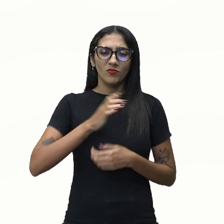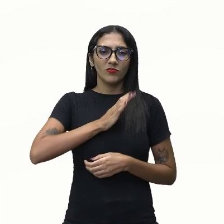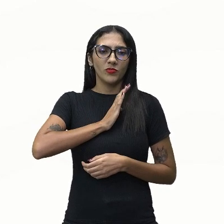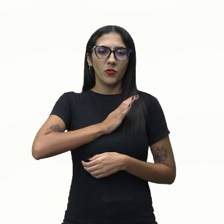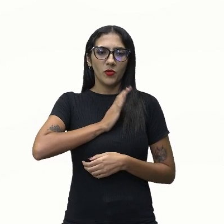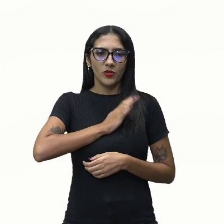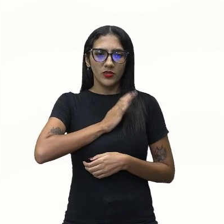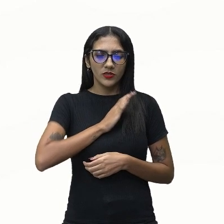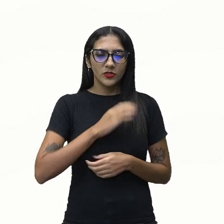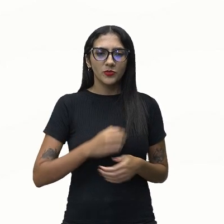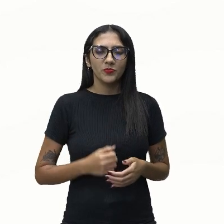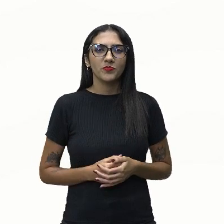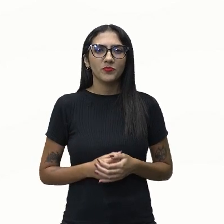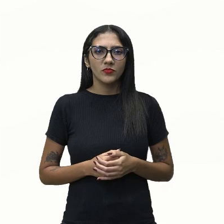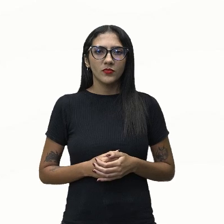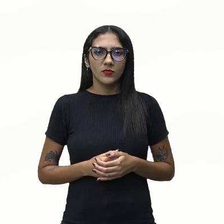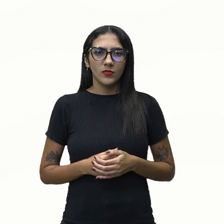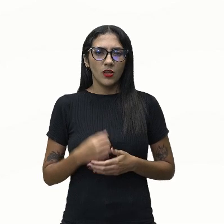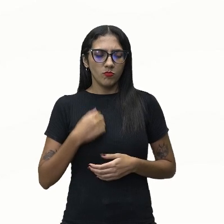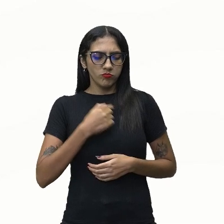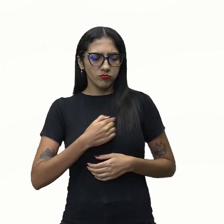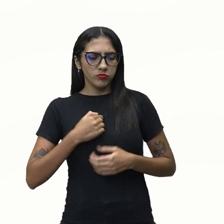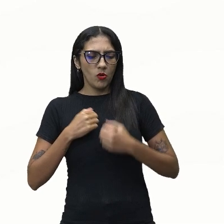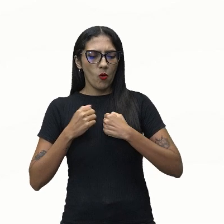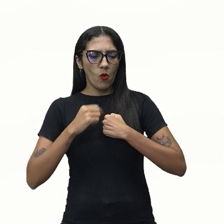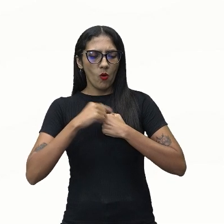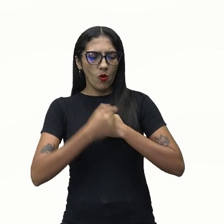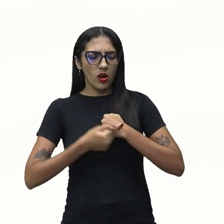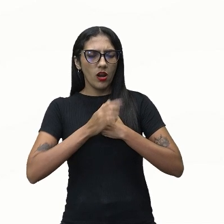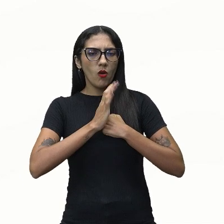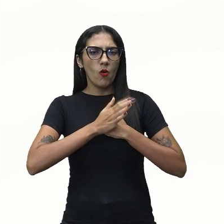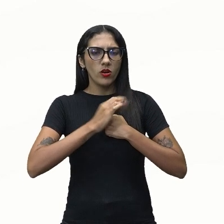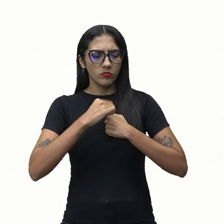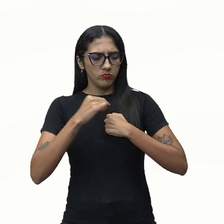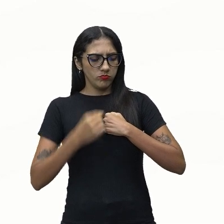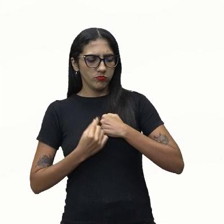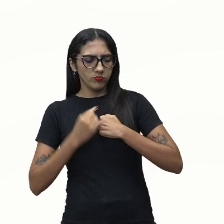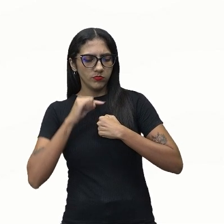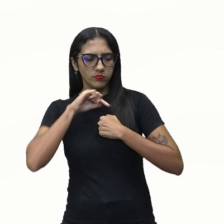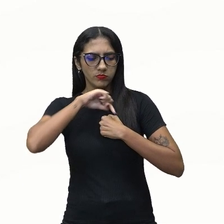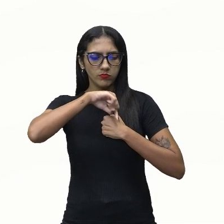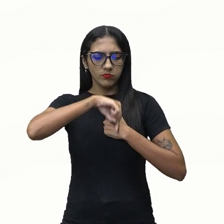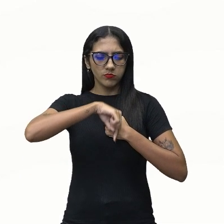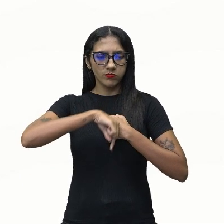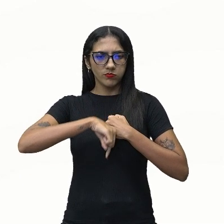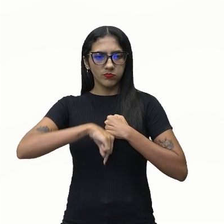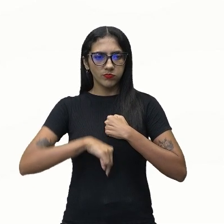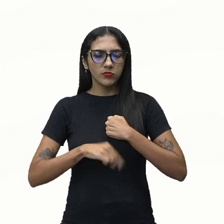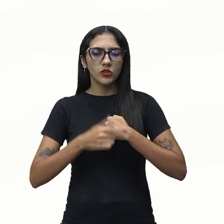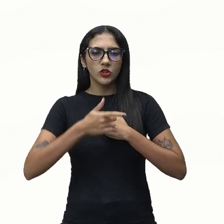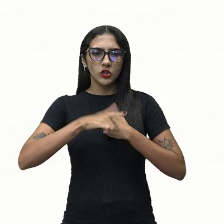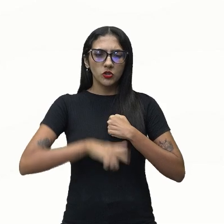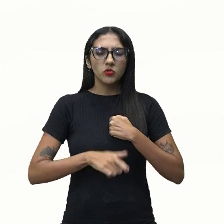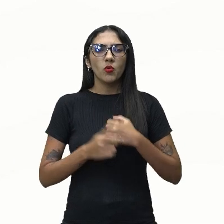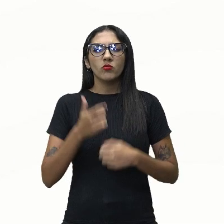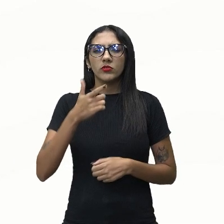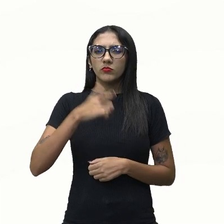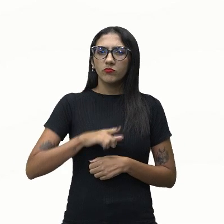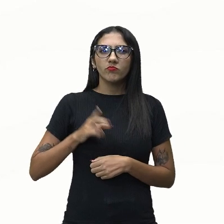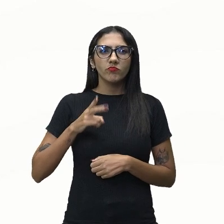Cai no átrio direito, passa para o ventrículo direito, depois ele sai do coração e vai